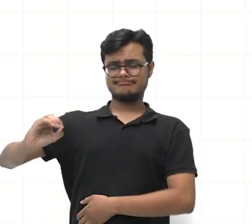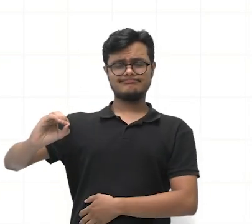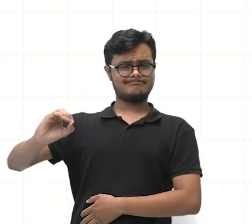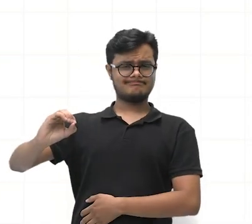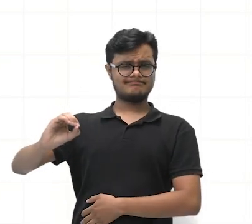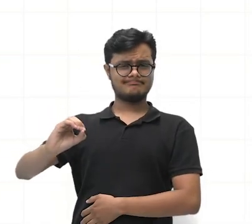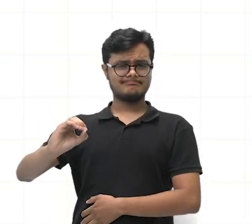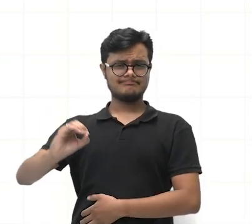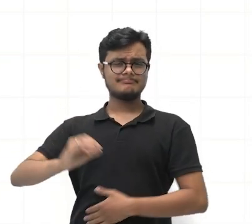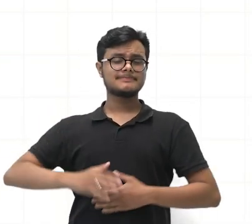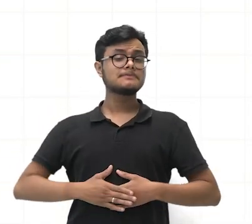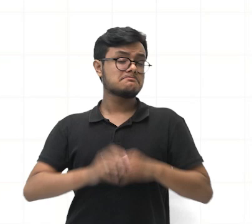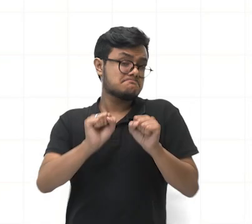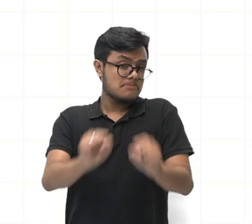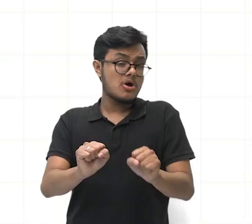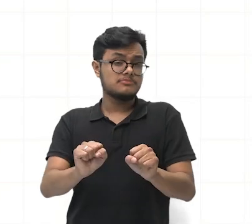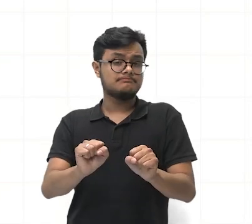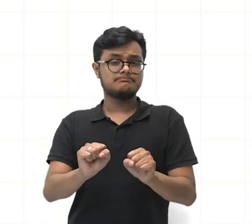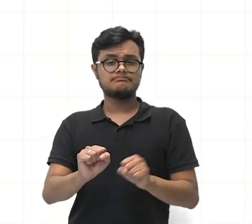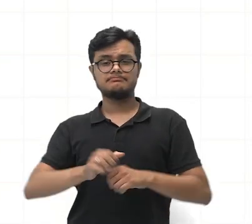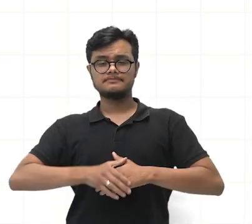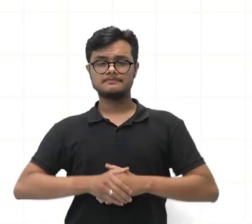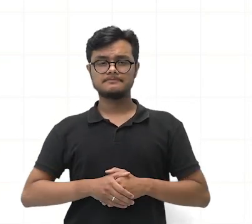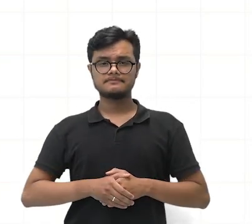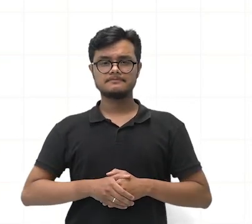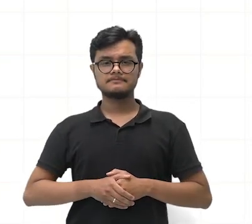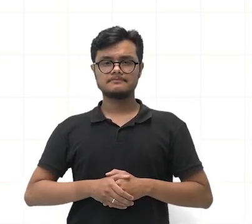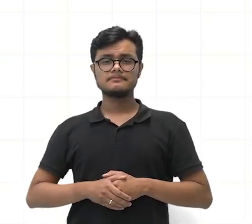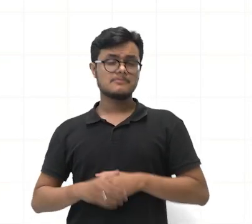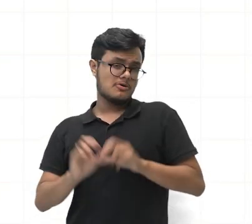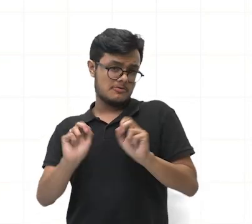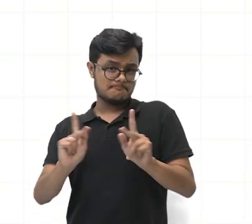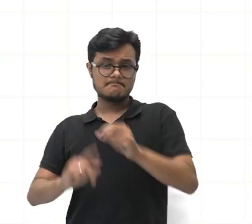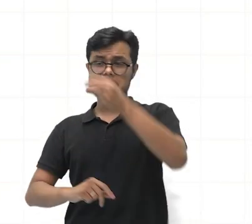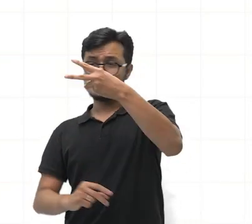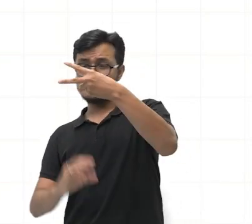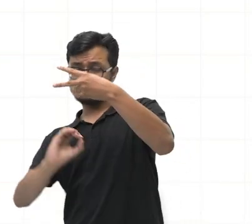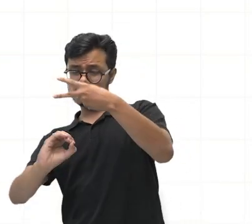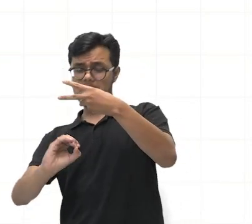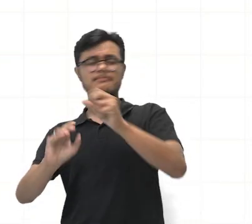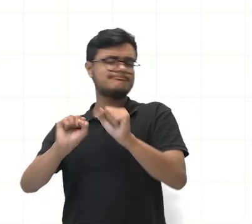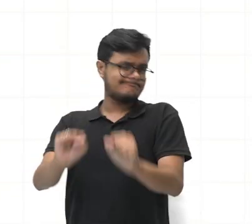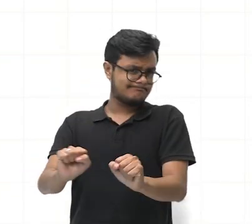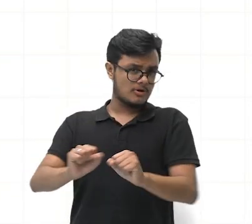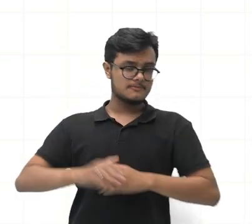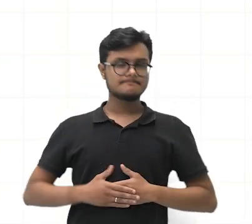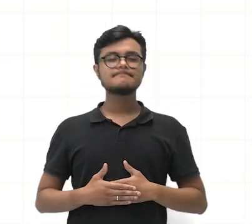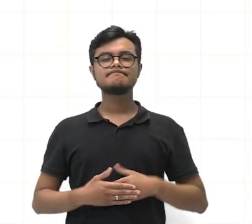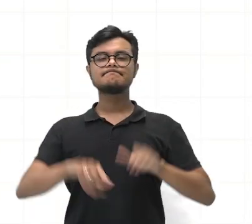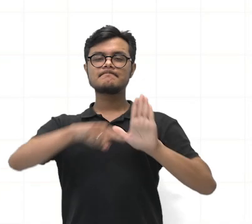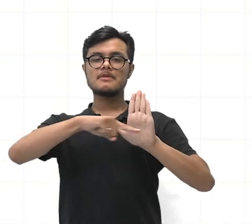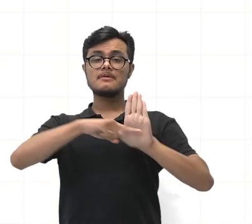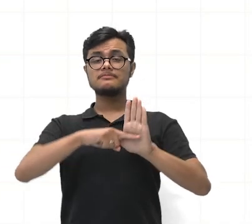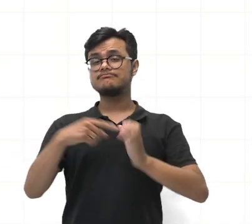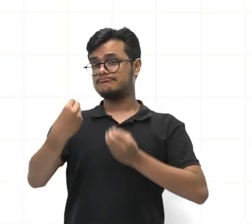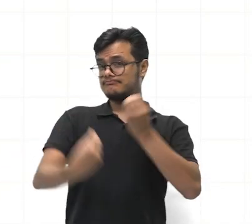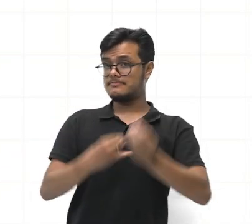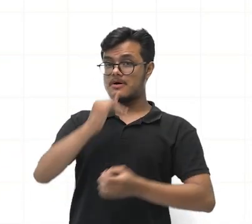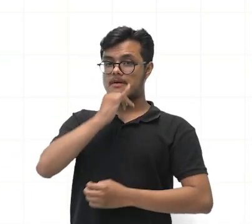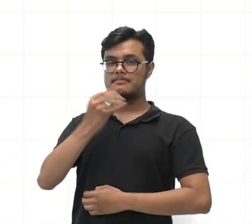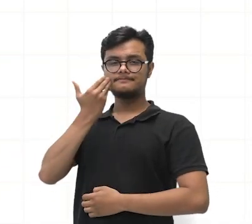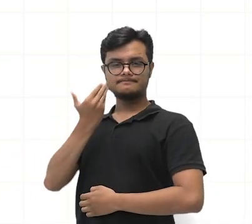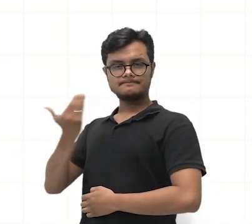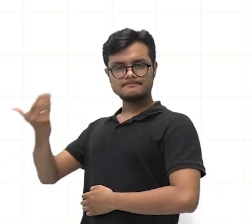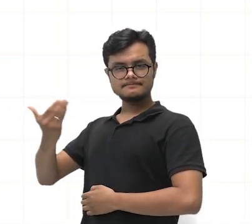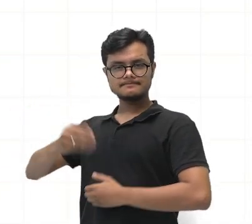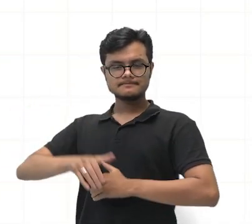nossa resposta, mas nós podemos completar as casas decimais. Tudo bem? Então, agora vamos fazer a subtração, ó. Nós temos aí para fazer,